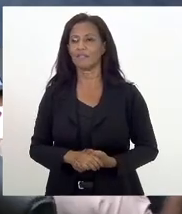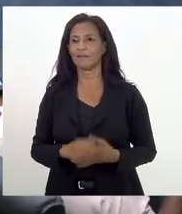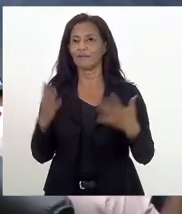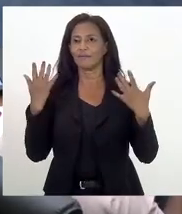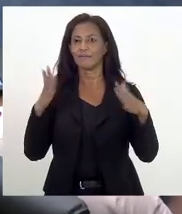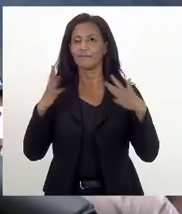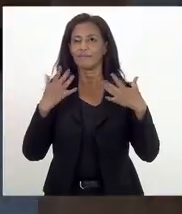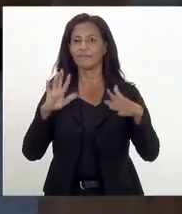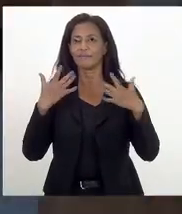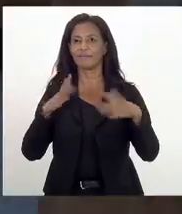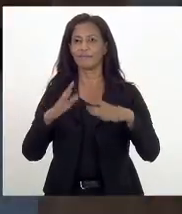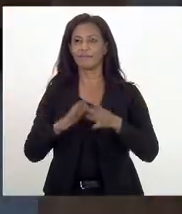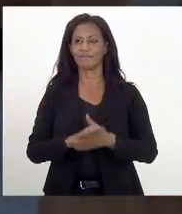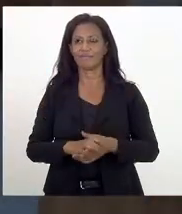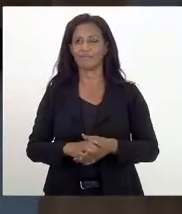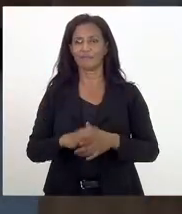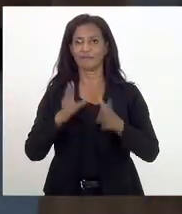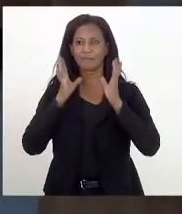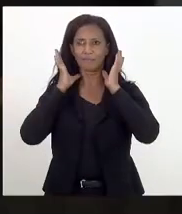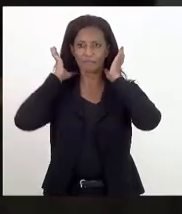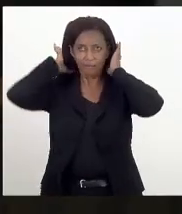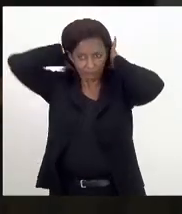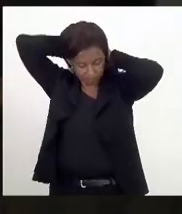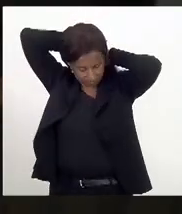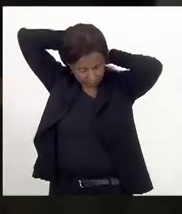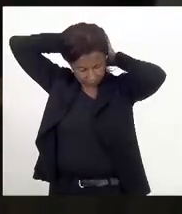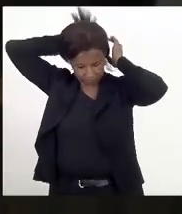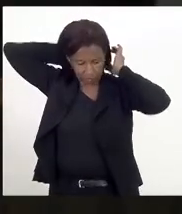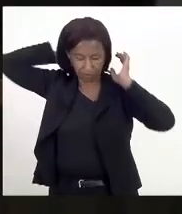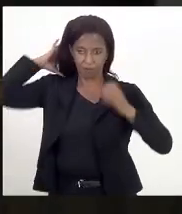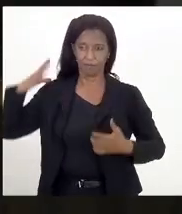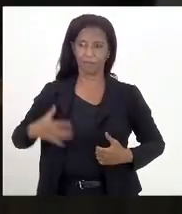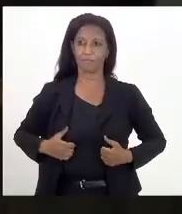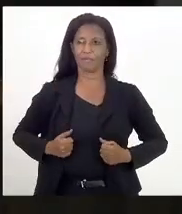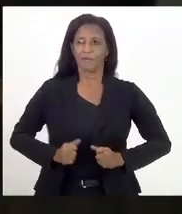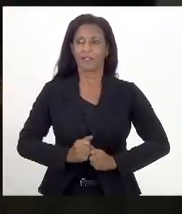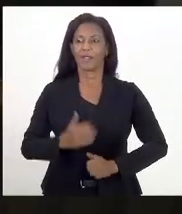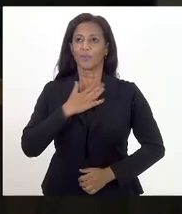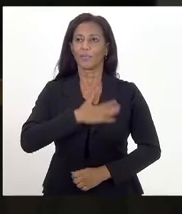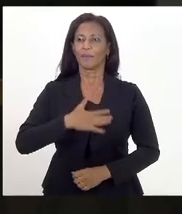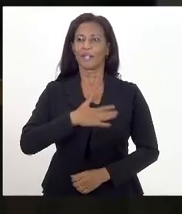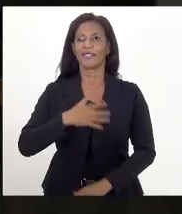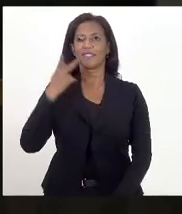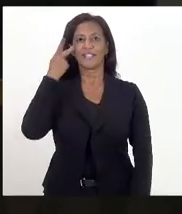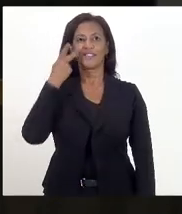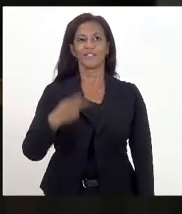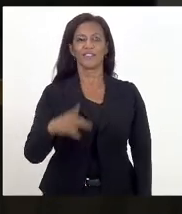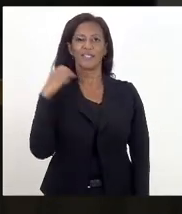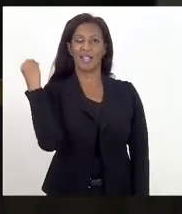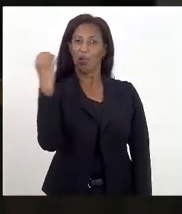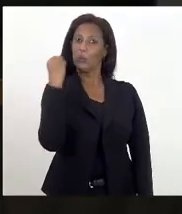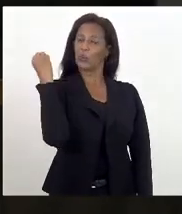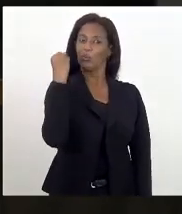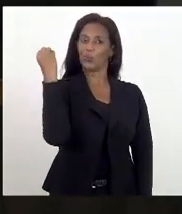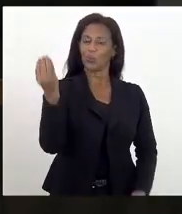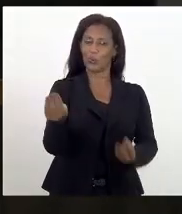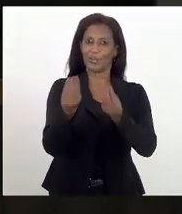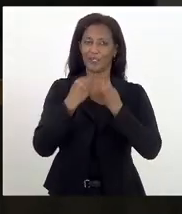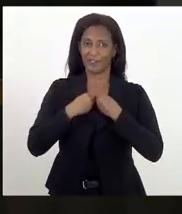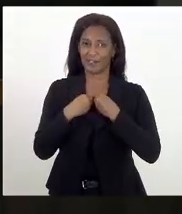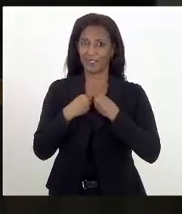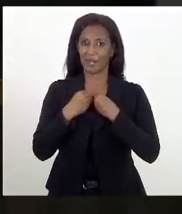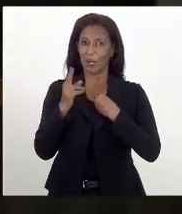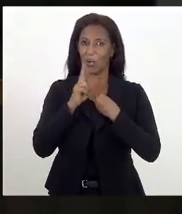e obrigado Presidente Gabriel será um prazer visitarmos o Rio Grande do Sul que nos deu